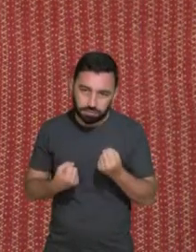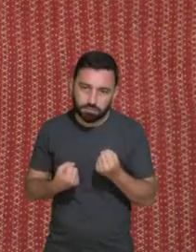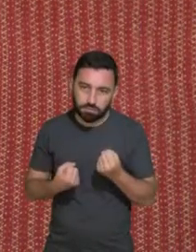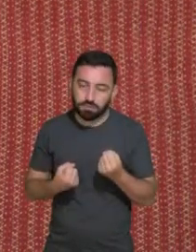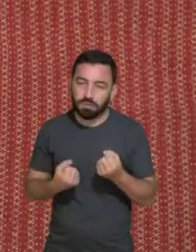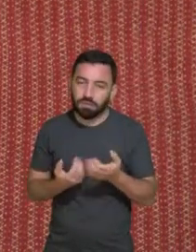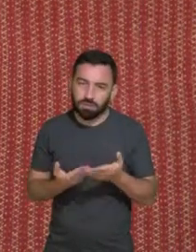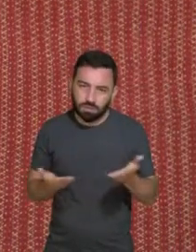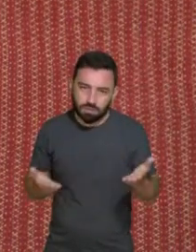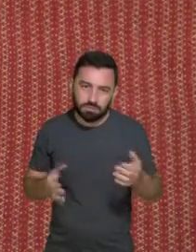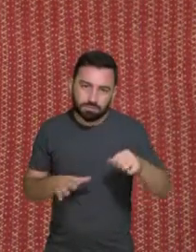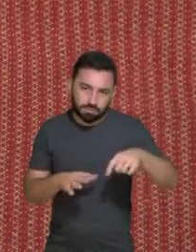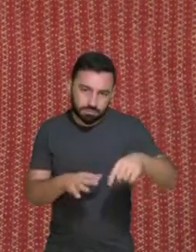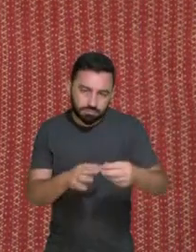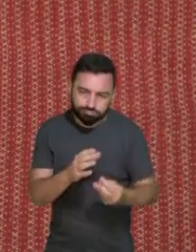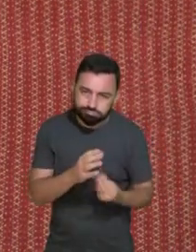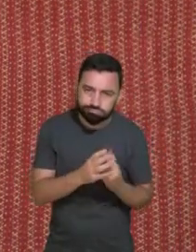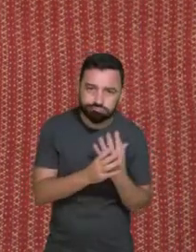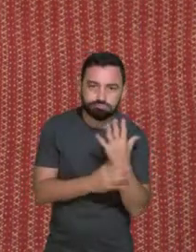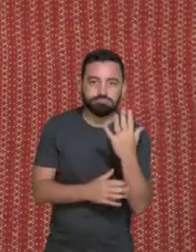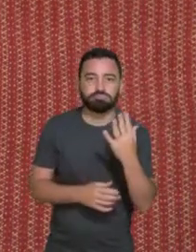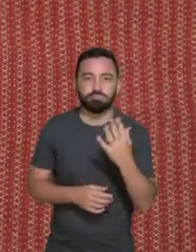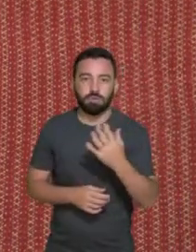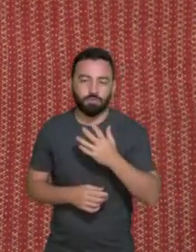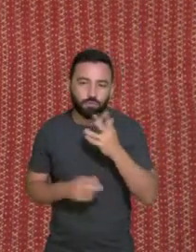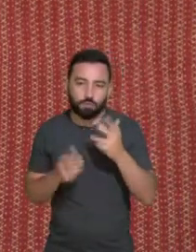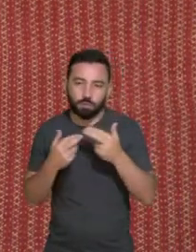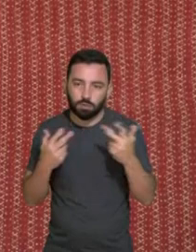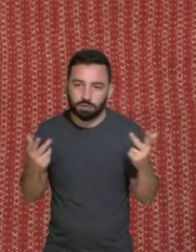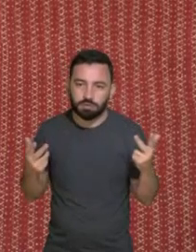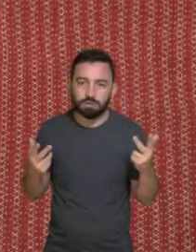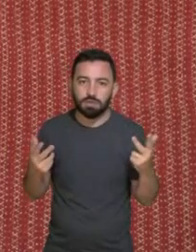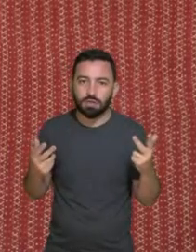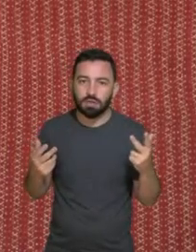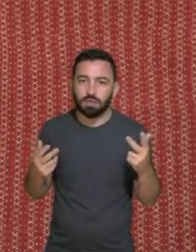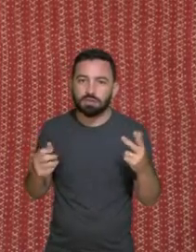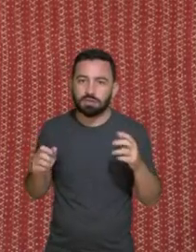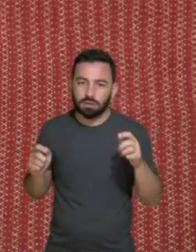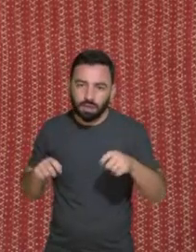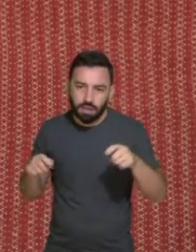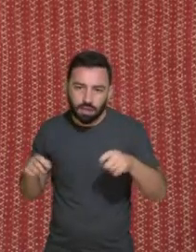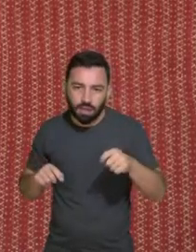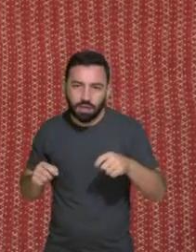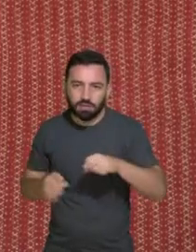fumo, para nós poder ter o âmbito de fumar em vários lugares. Mais